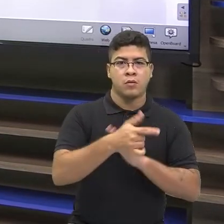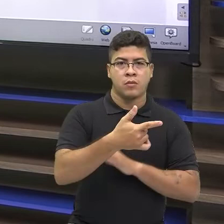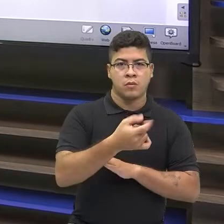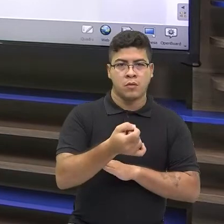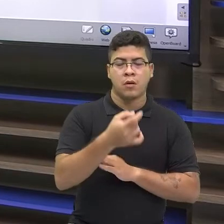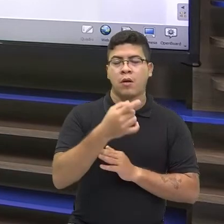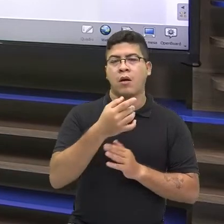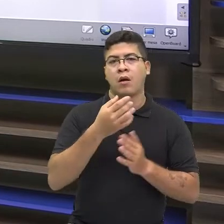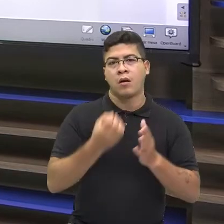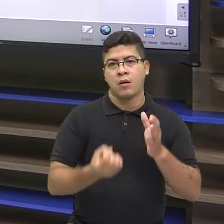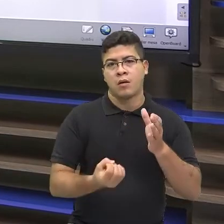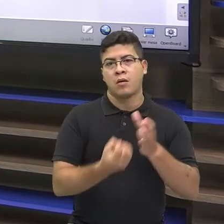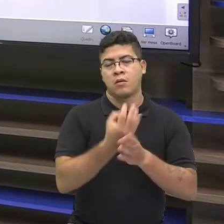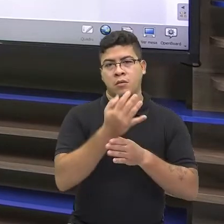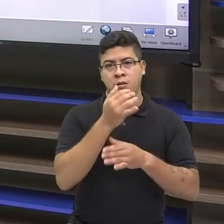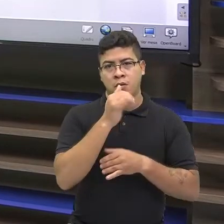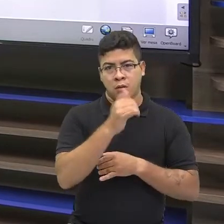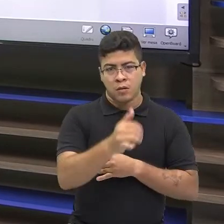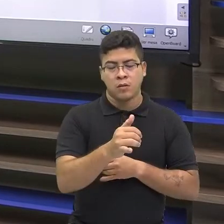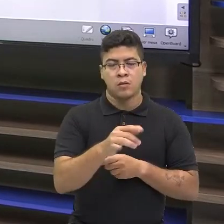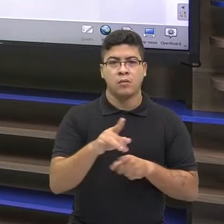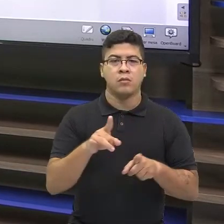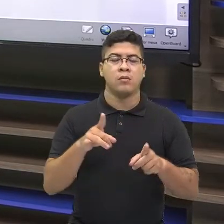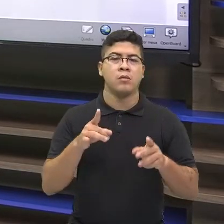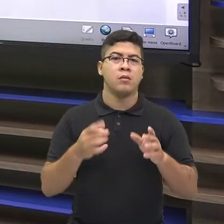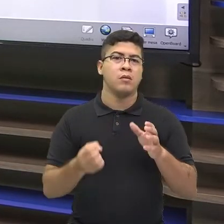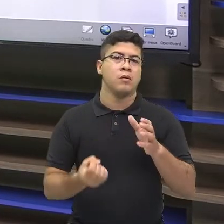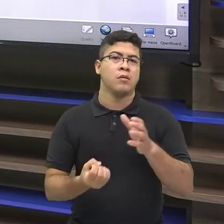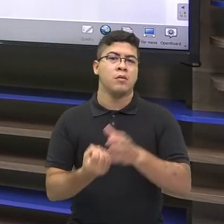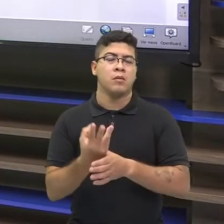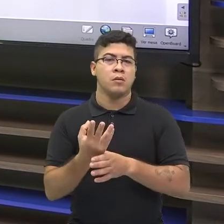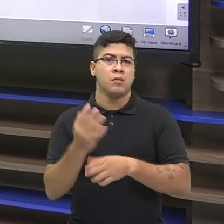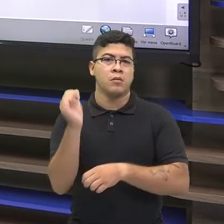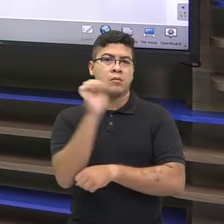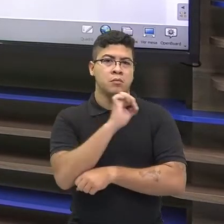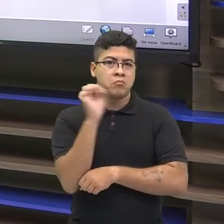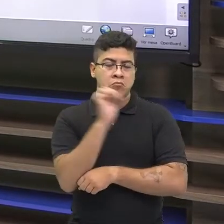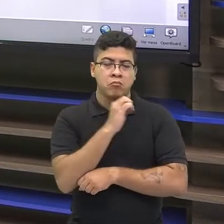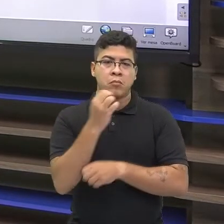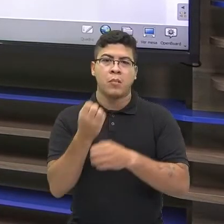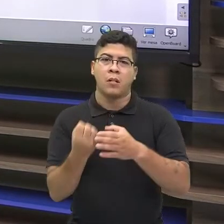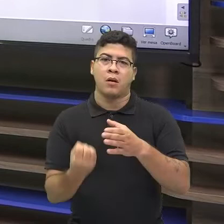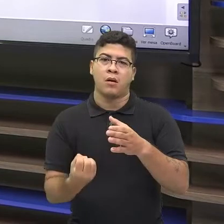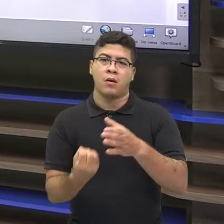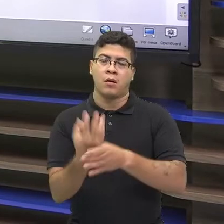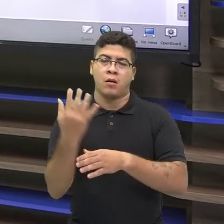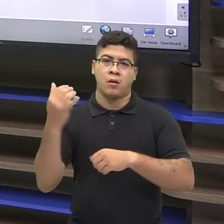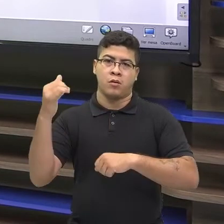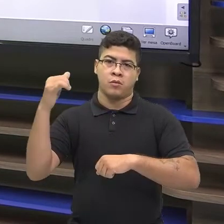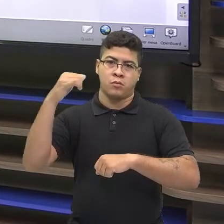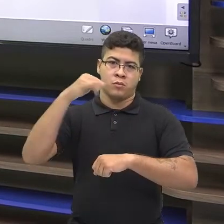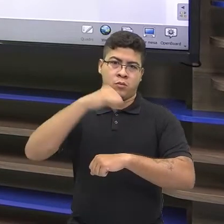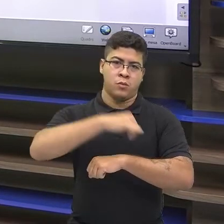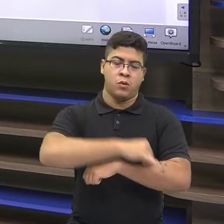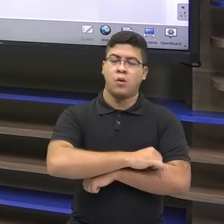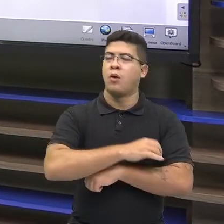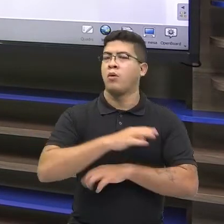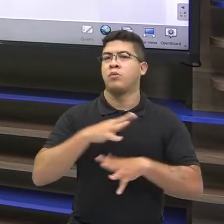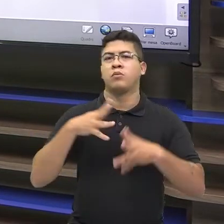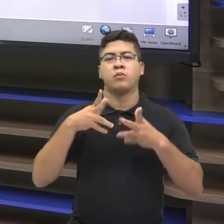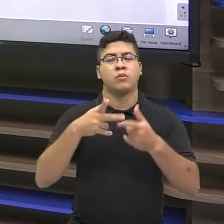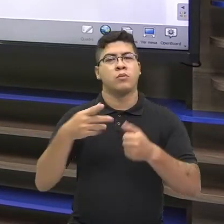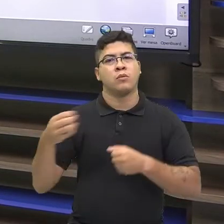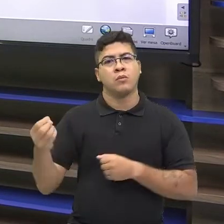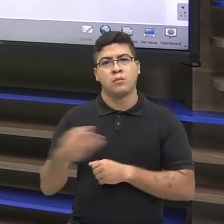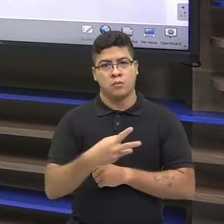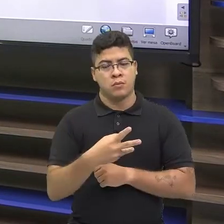criação do automóvel, da criação das aeronaves, dos aviões. Então, tudo é novo.